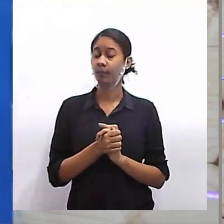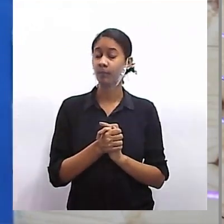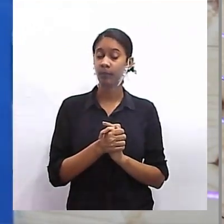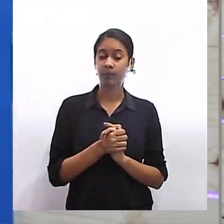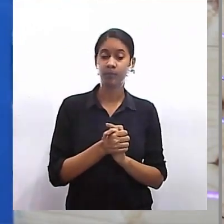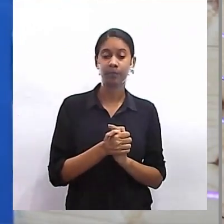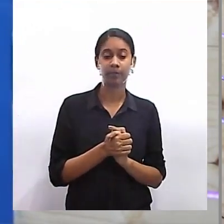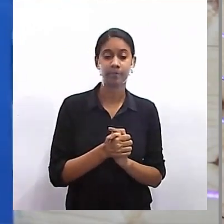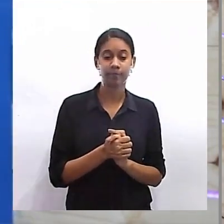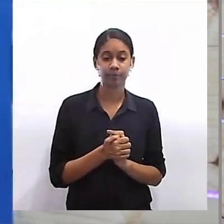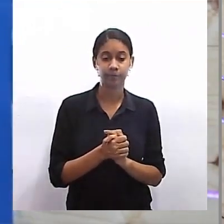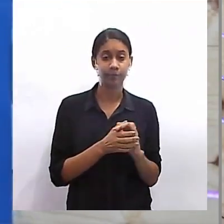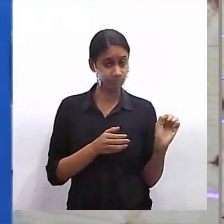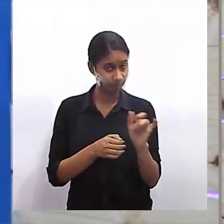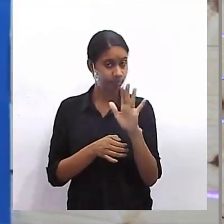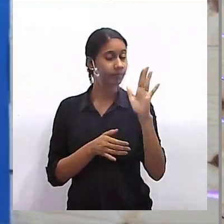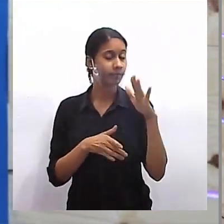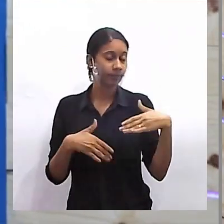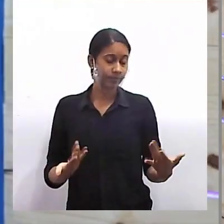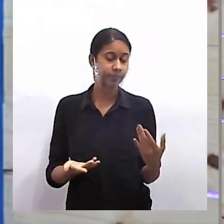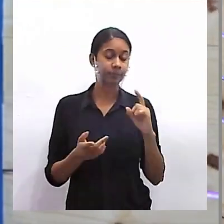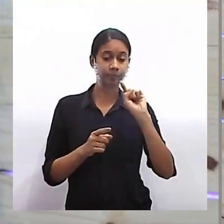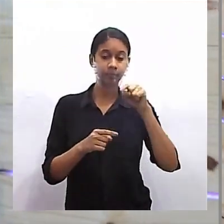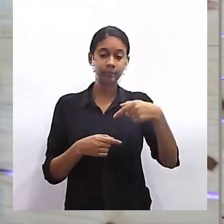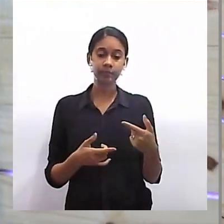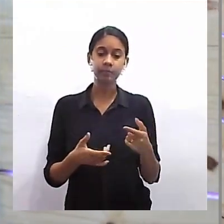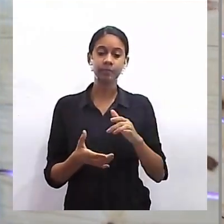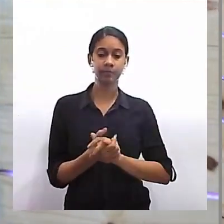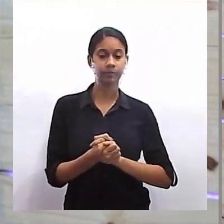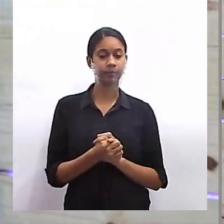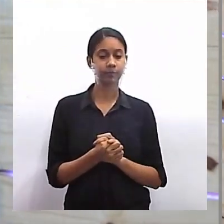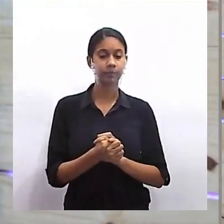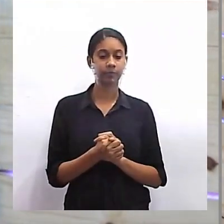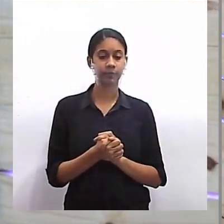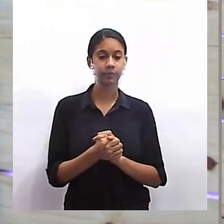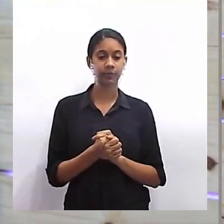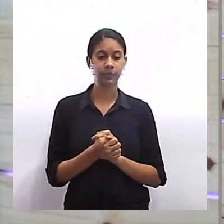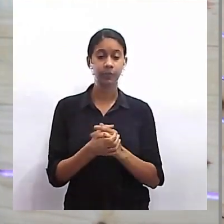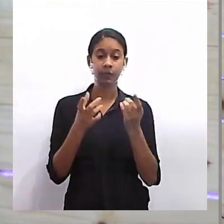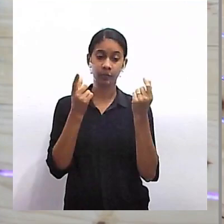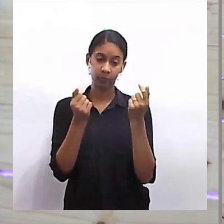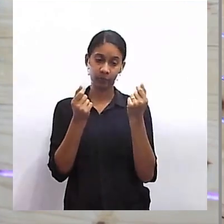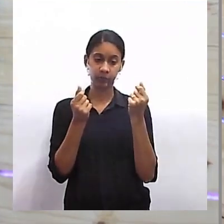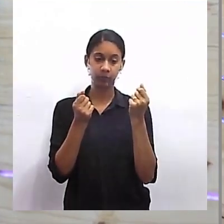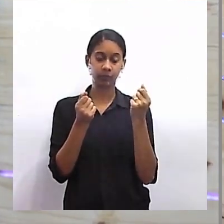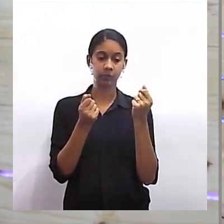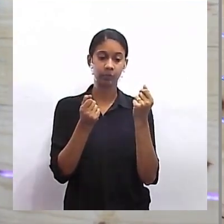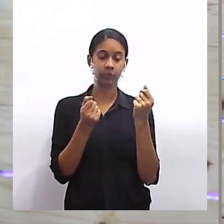Próximo tópico, a quantidade de CDs e o impacto nos custos de distribuição.